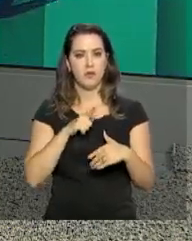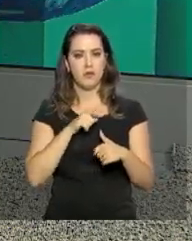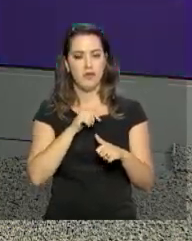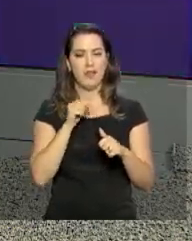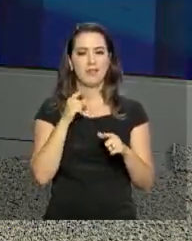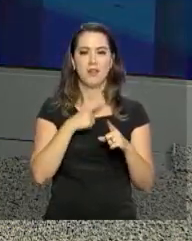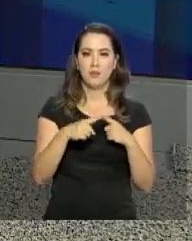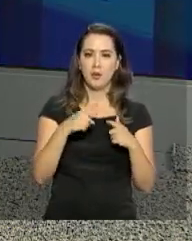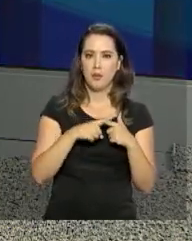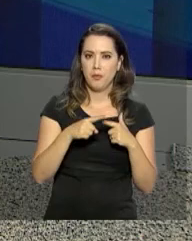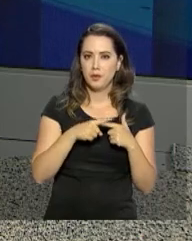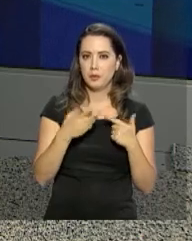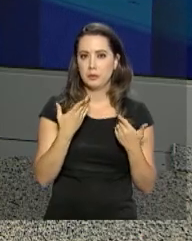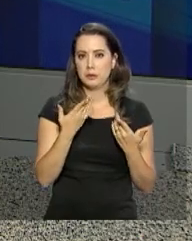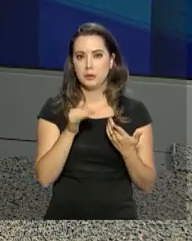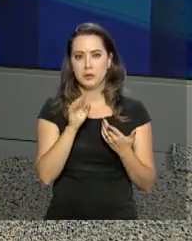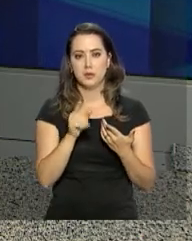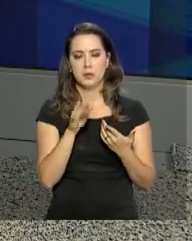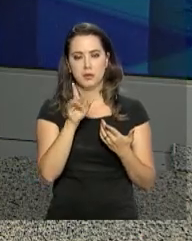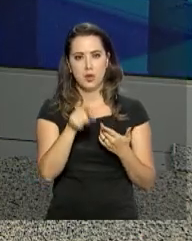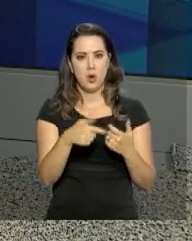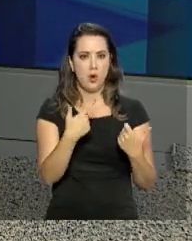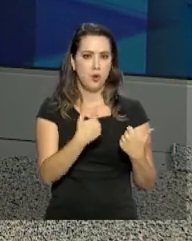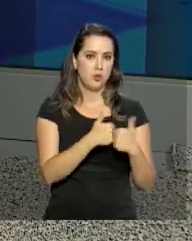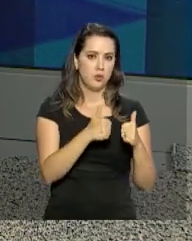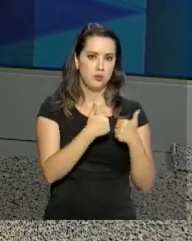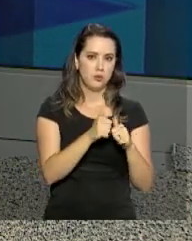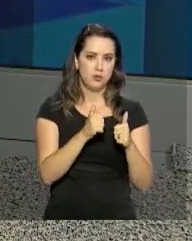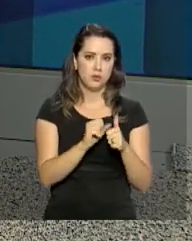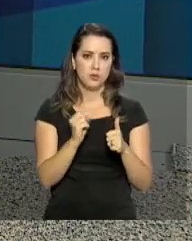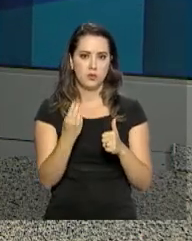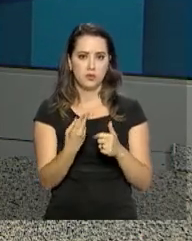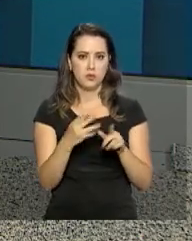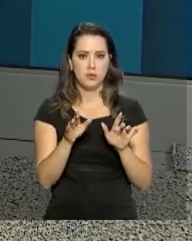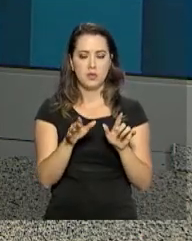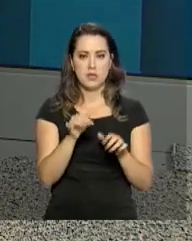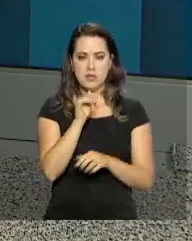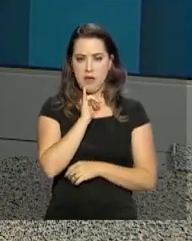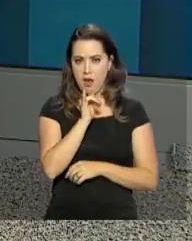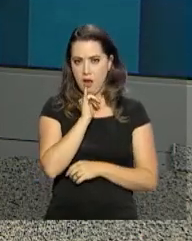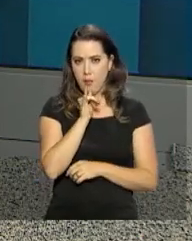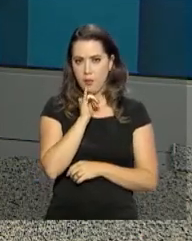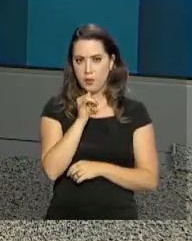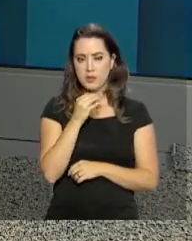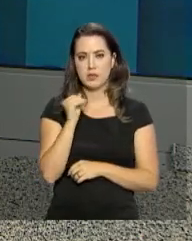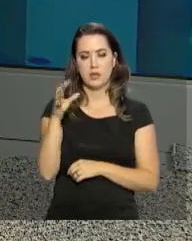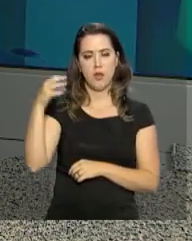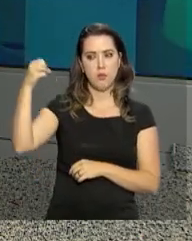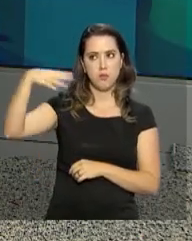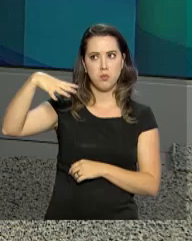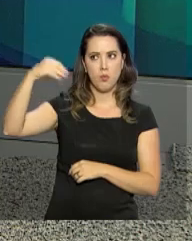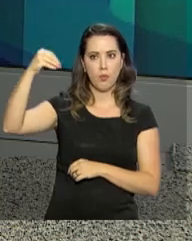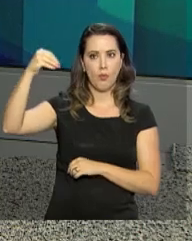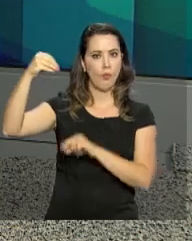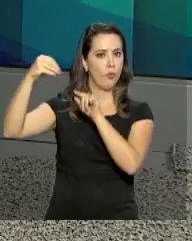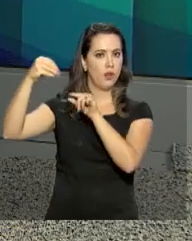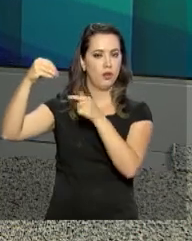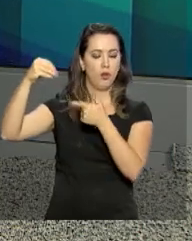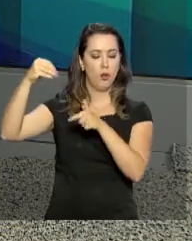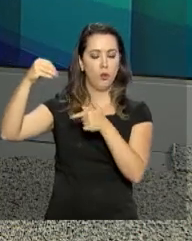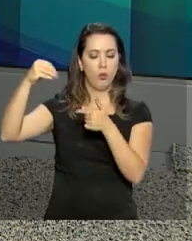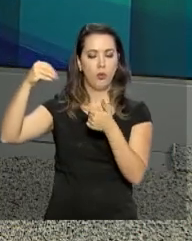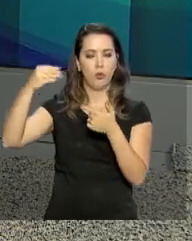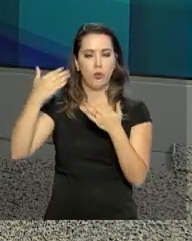foi afetado de alguma forma para o problema logístico ou de infraestrutura como por exemplo a interrupção do fornecimento de energia